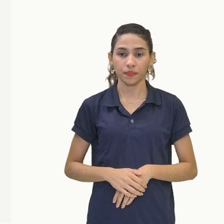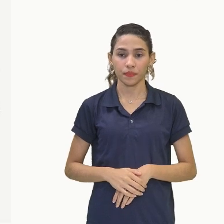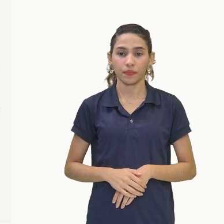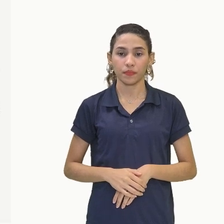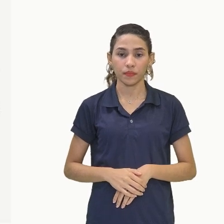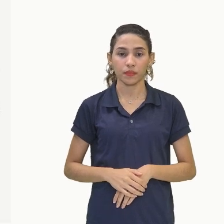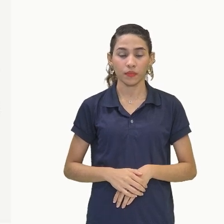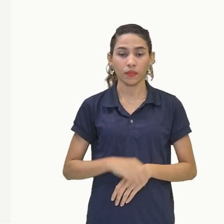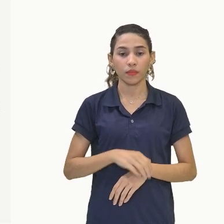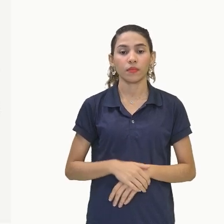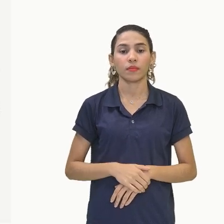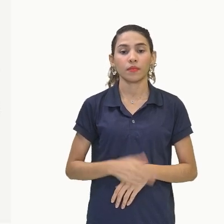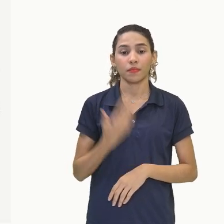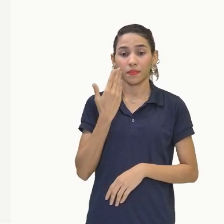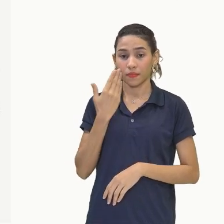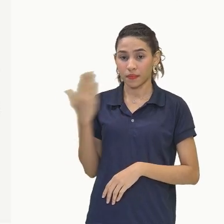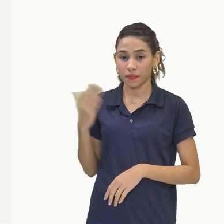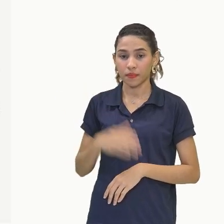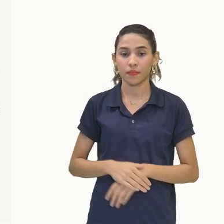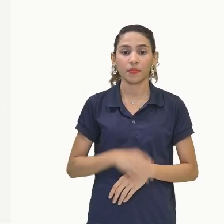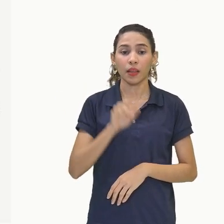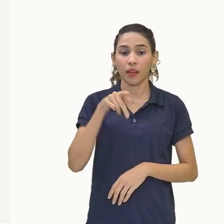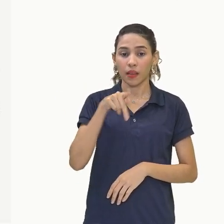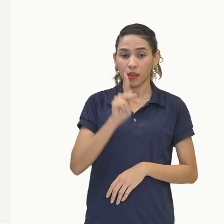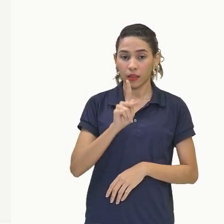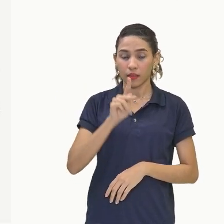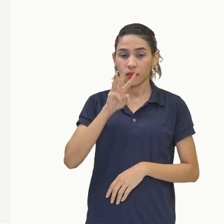A unidade aqui,